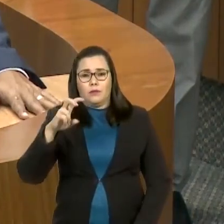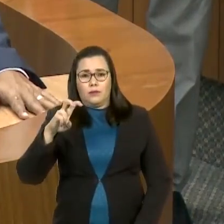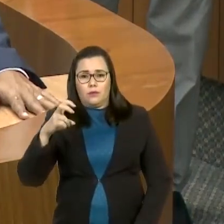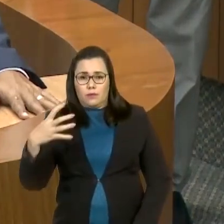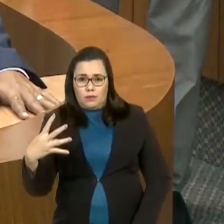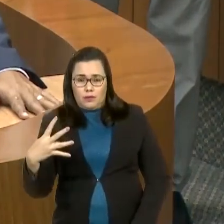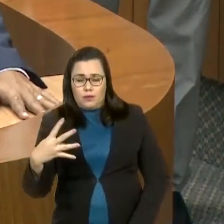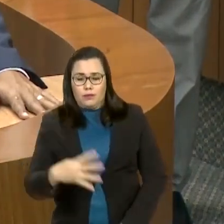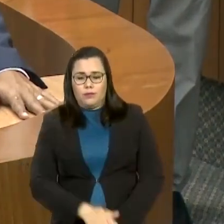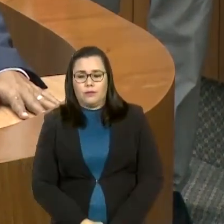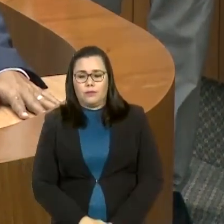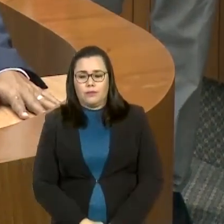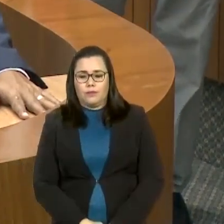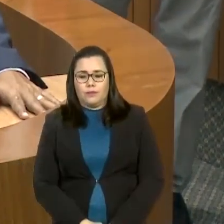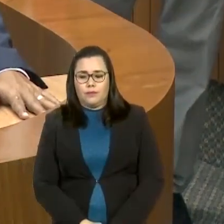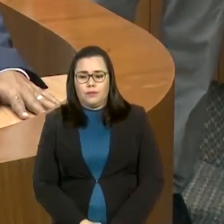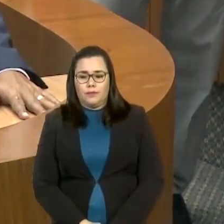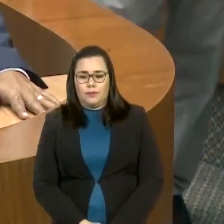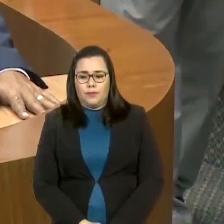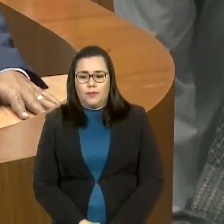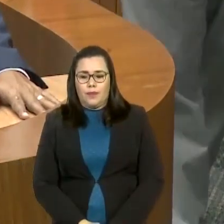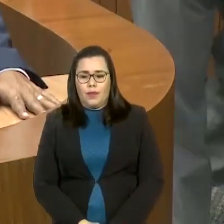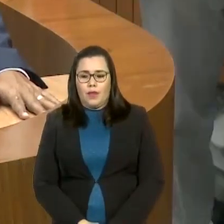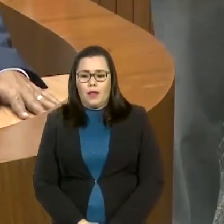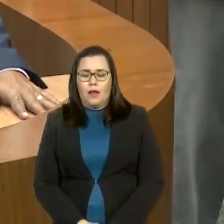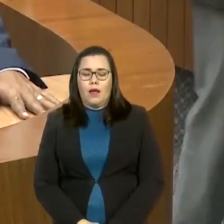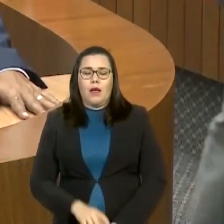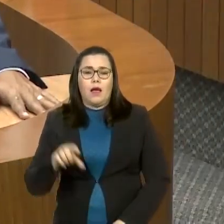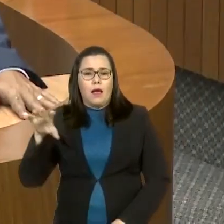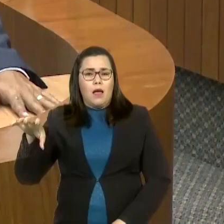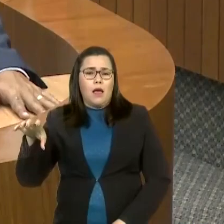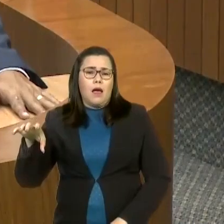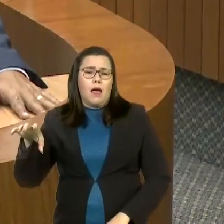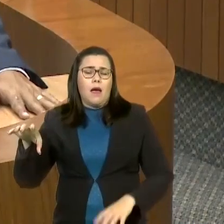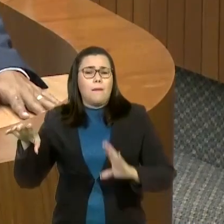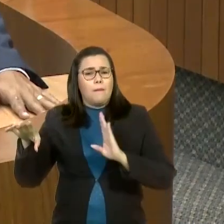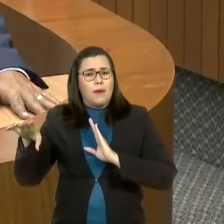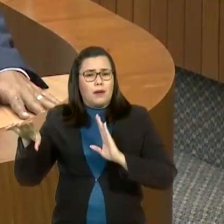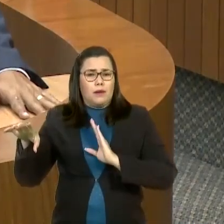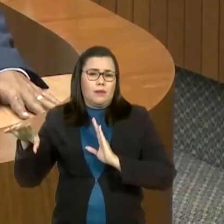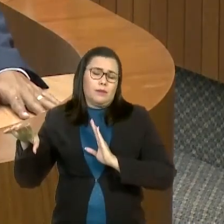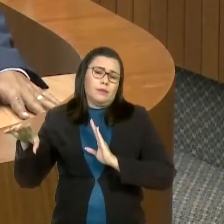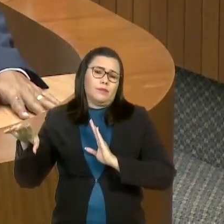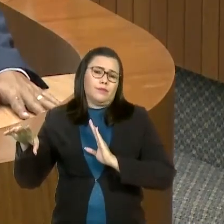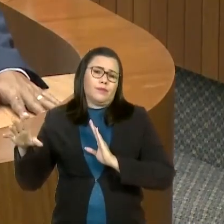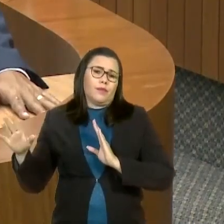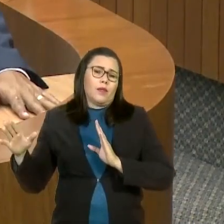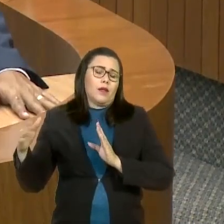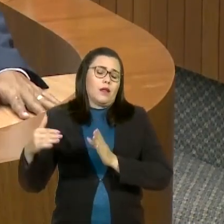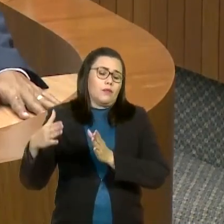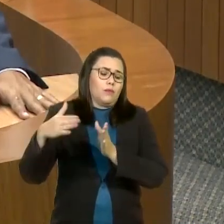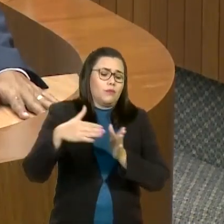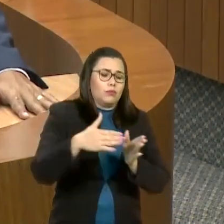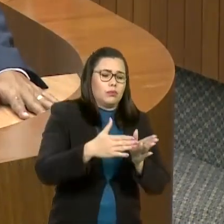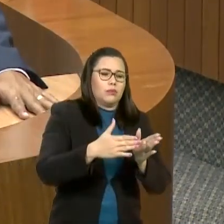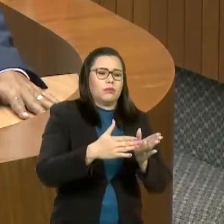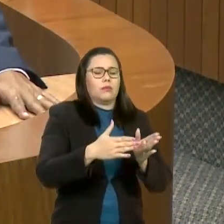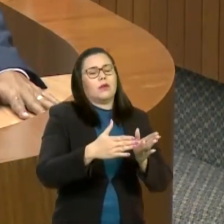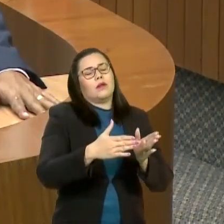254, que liga Bacabal a Lago da Pedra. Uma MA